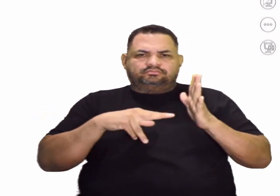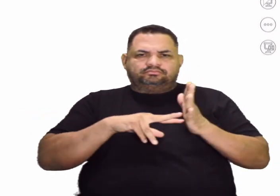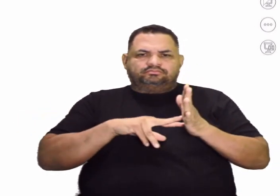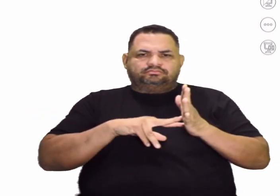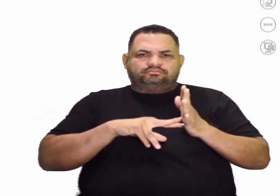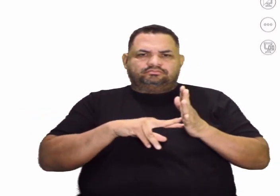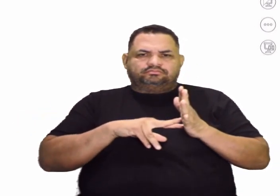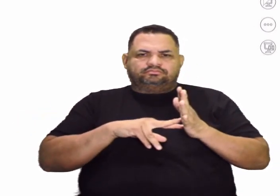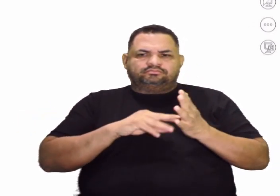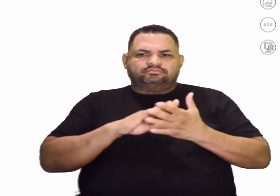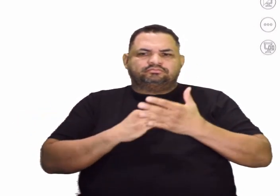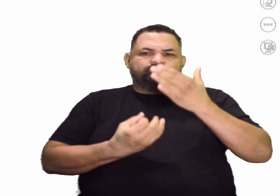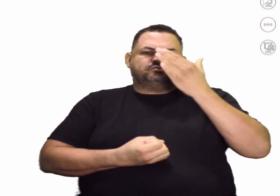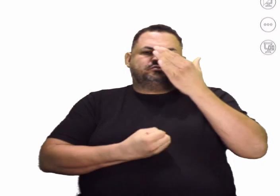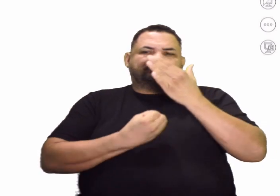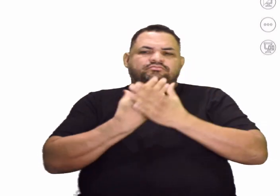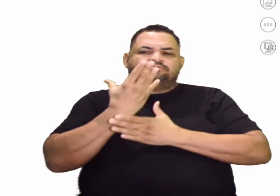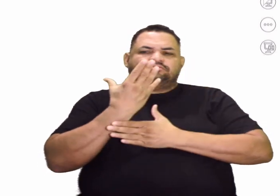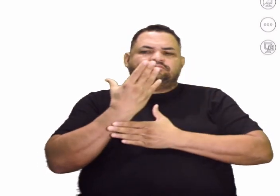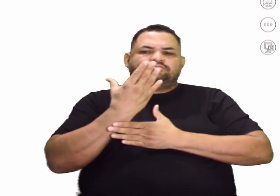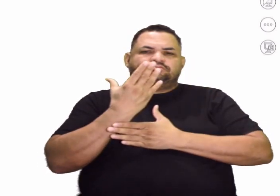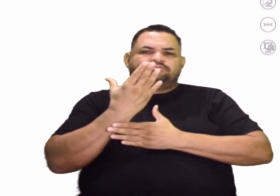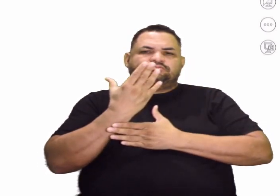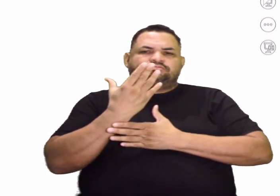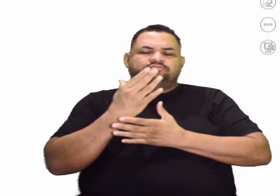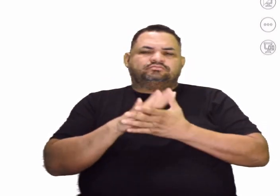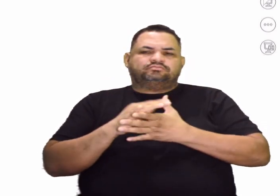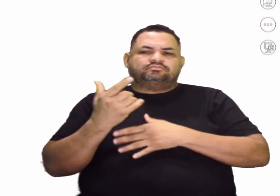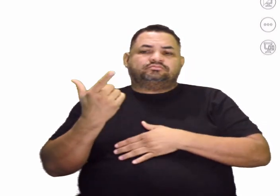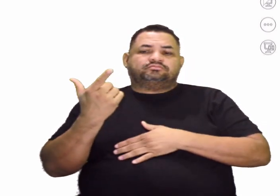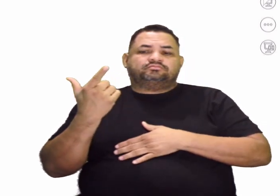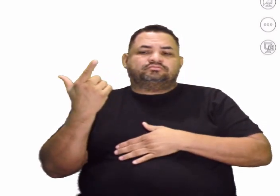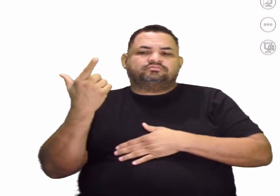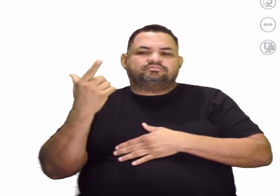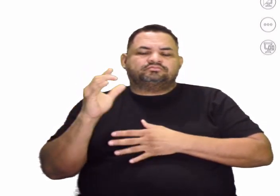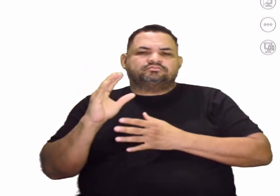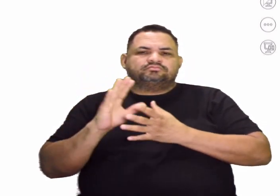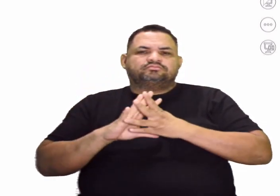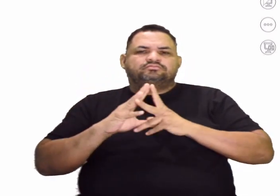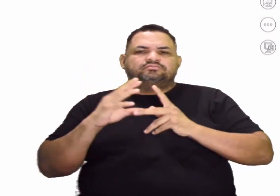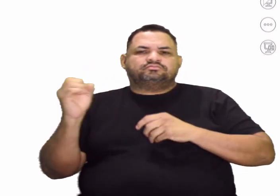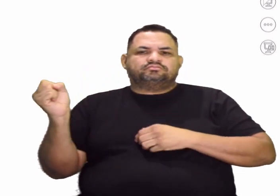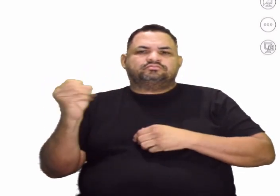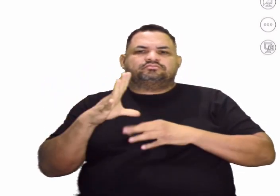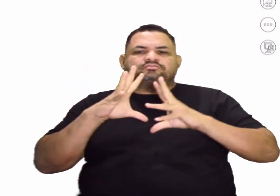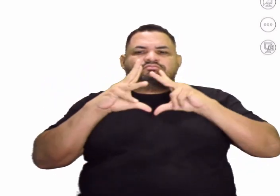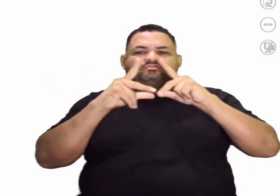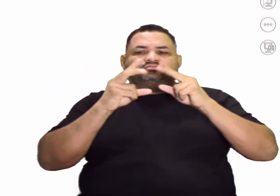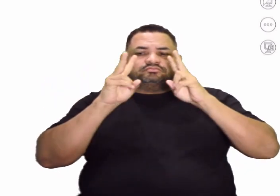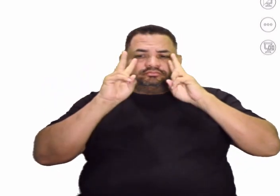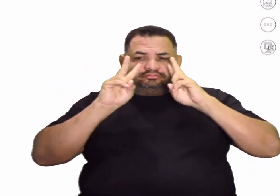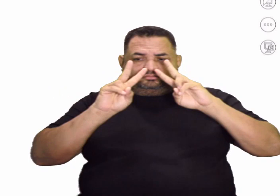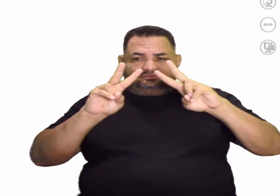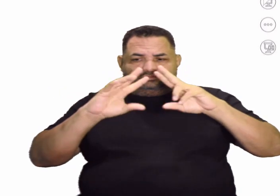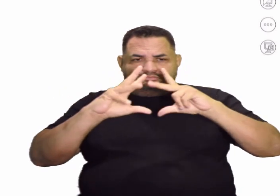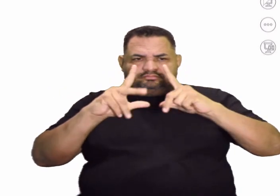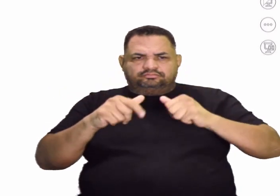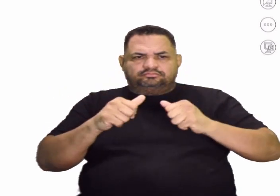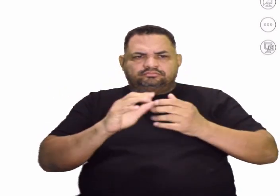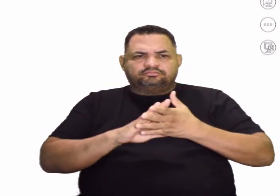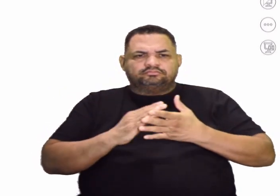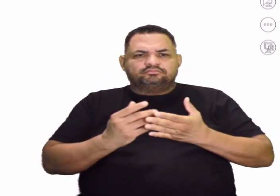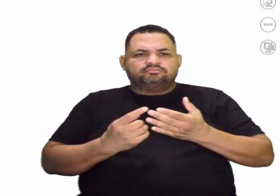que é renascer com uma nova forma de ver o tudo, né? De ver as coisas.